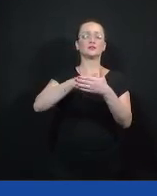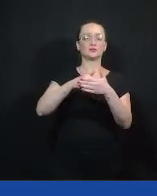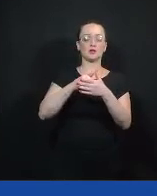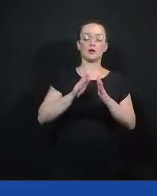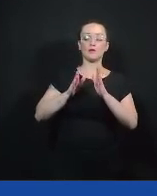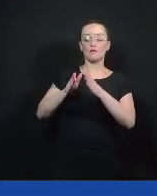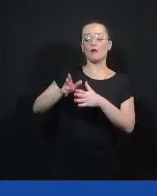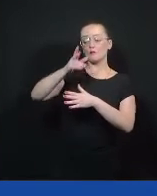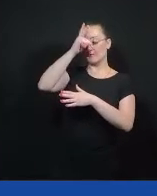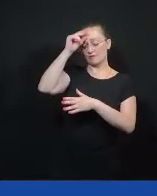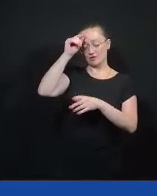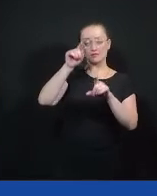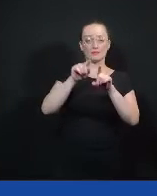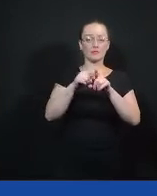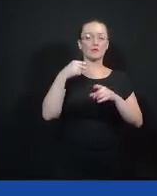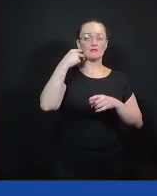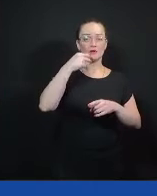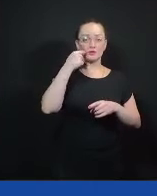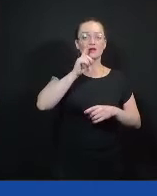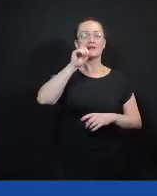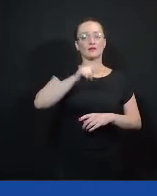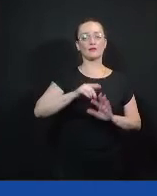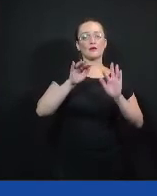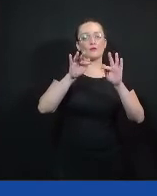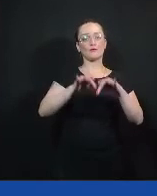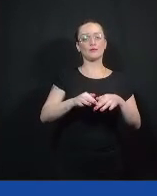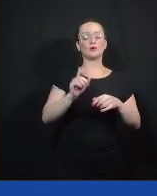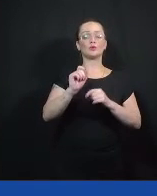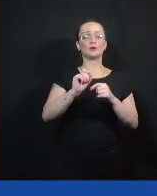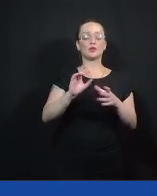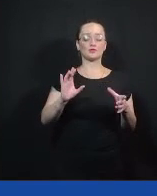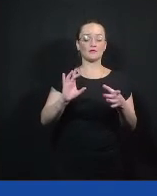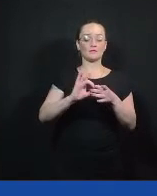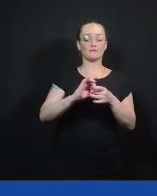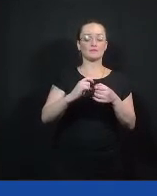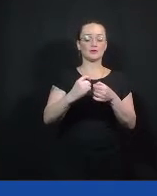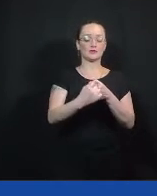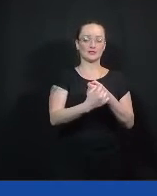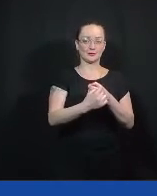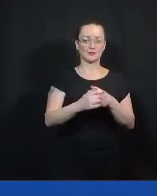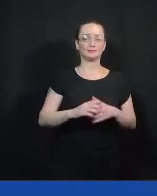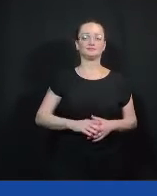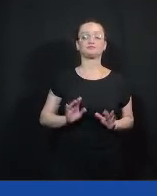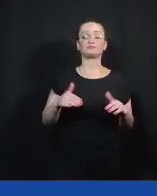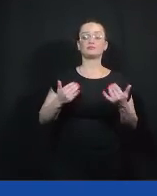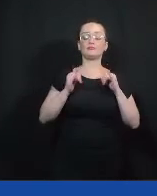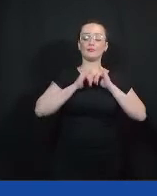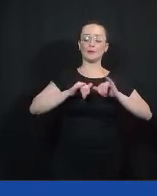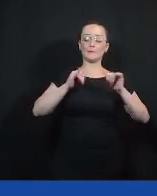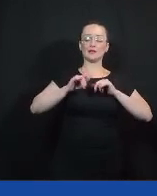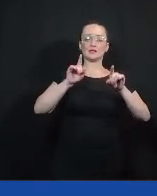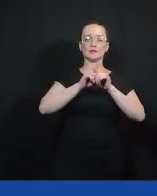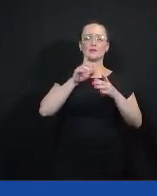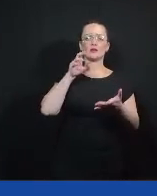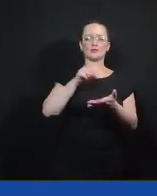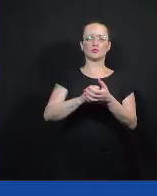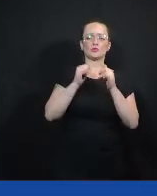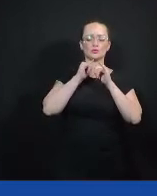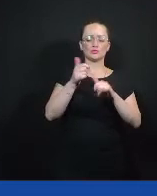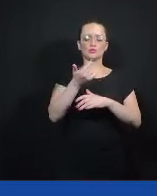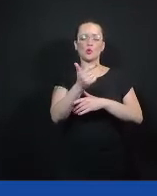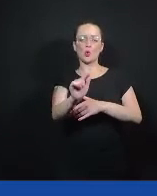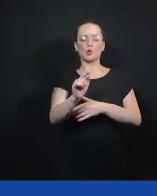candidatos, tanto a prefeito quanto a vereador, que é o fim das coligações proporcionais. A imprensa também já registrou uma outra